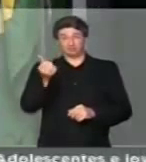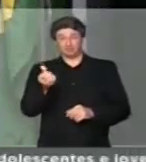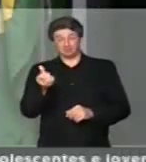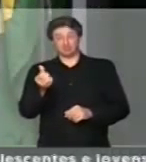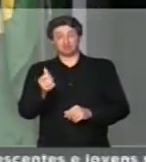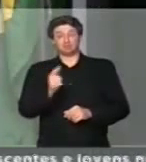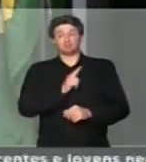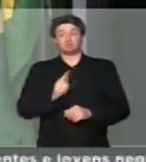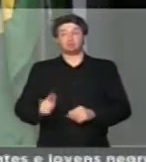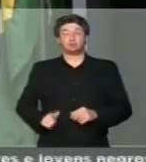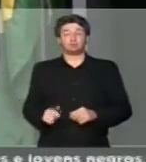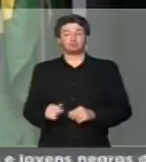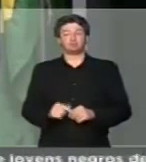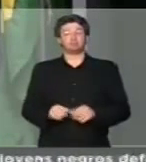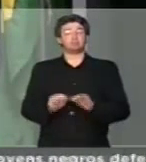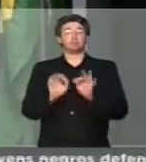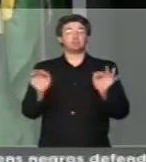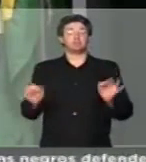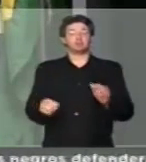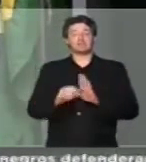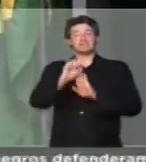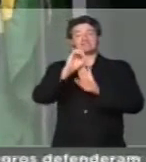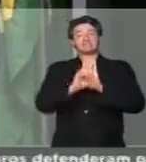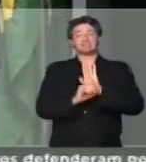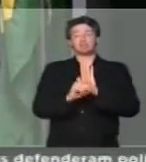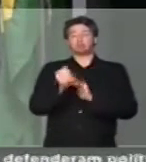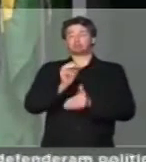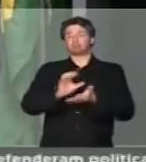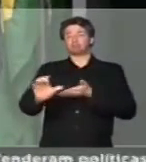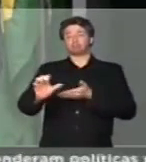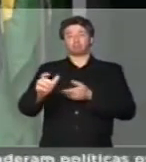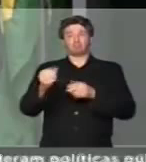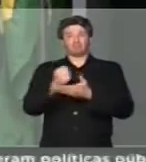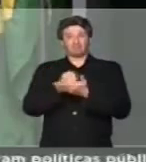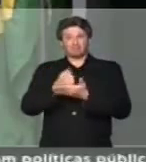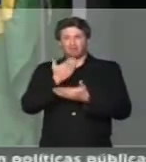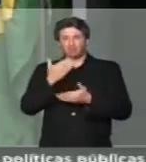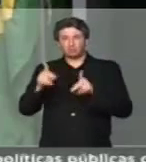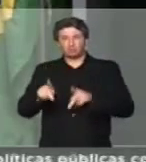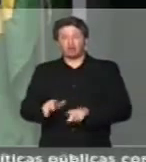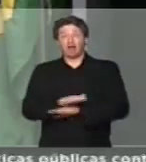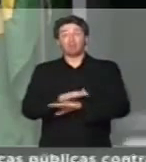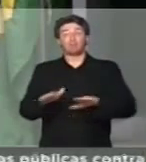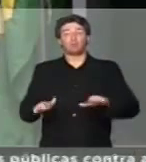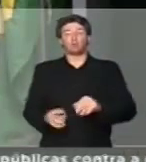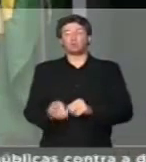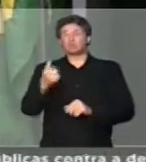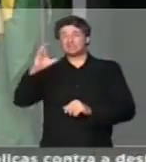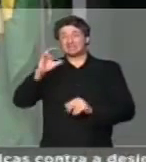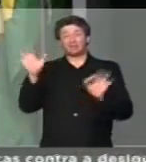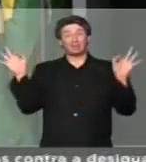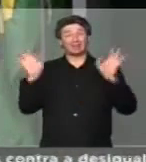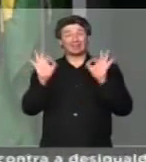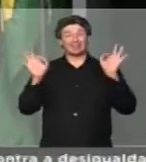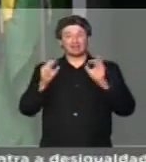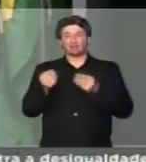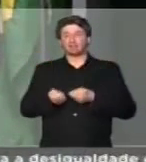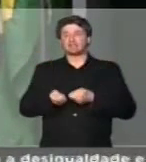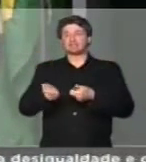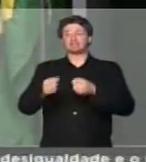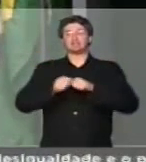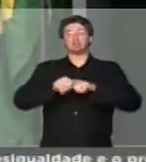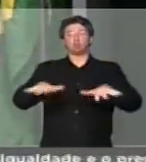2016 o governo simplesmente zerou os repasses para o programa. Nenhum centavo será distribuído